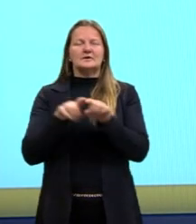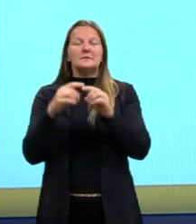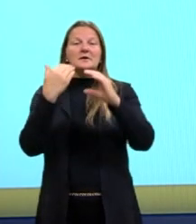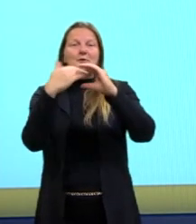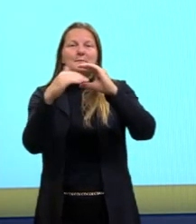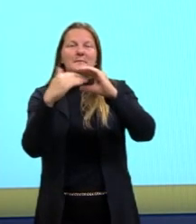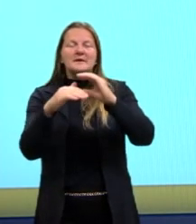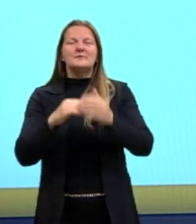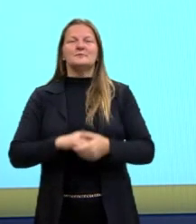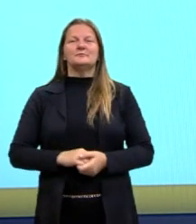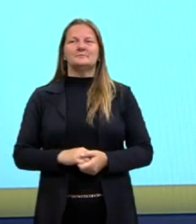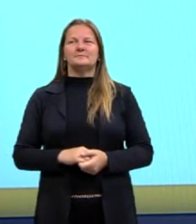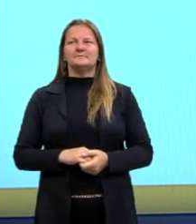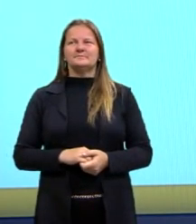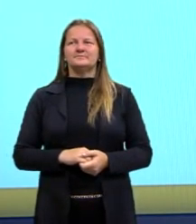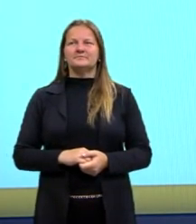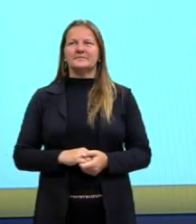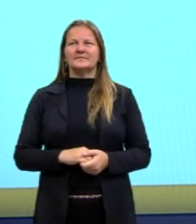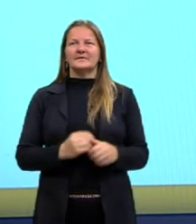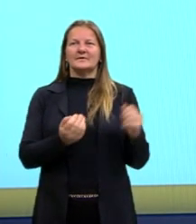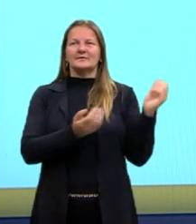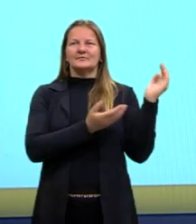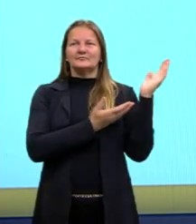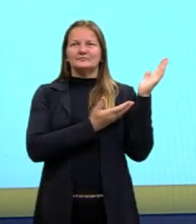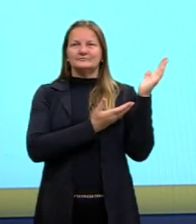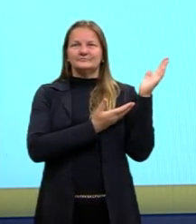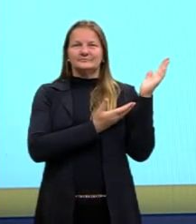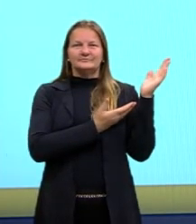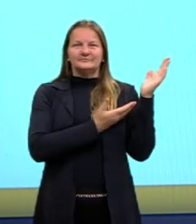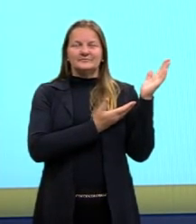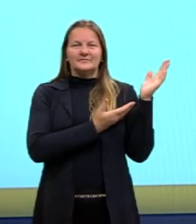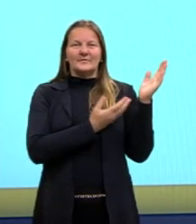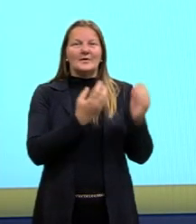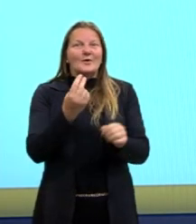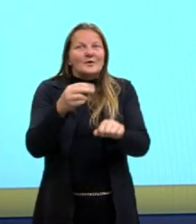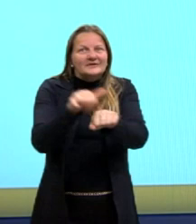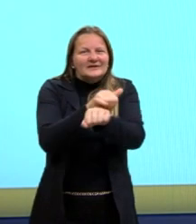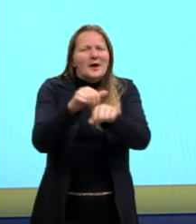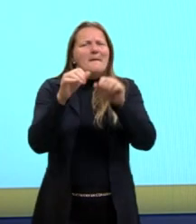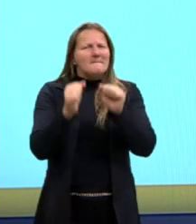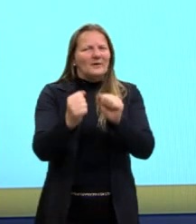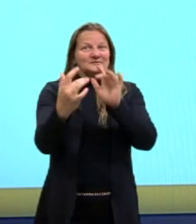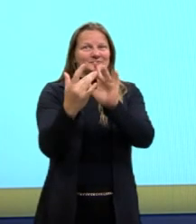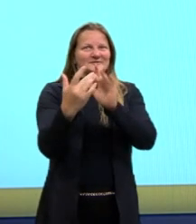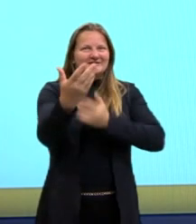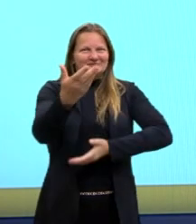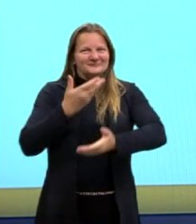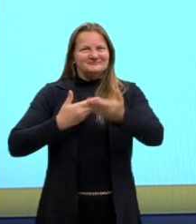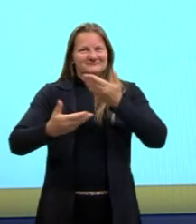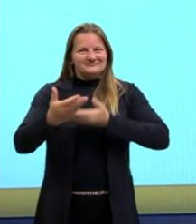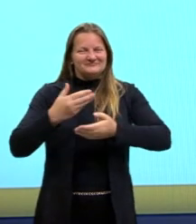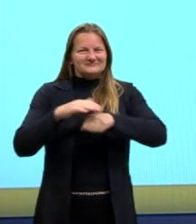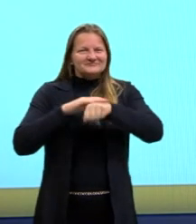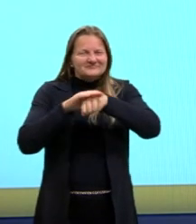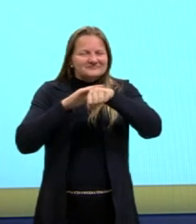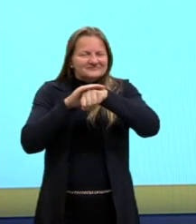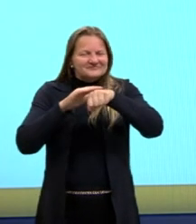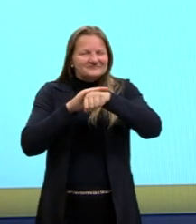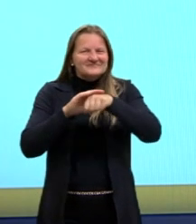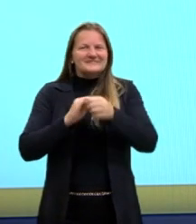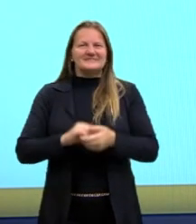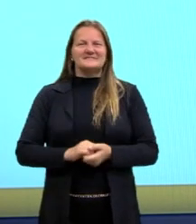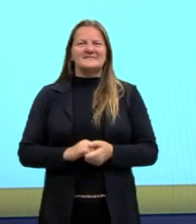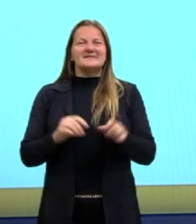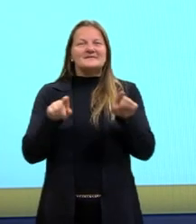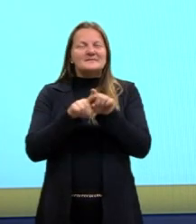e-mail Educar, né? E através dessas duas ferramentas vocês podem entrar em contato comigo para a gente conversar,